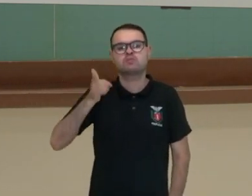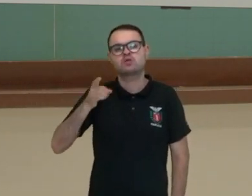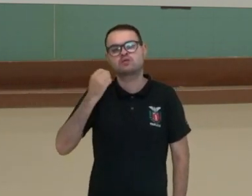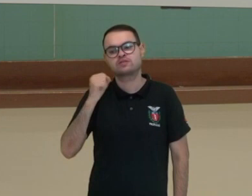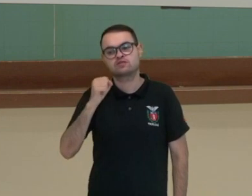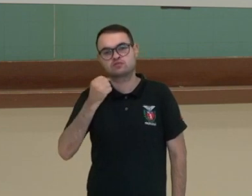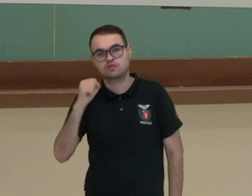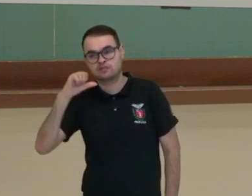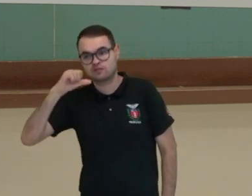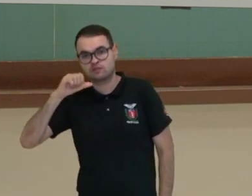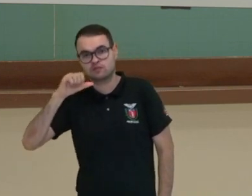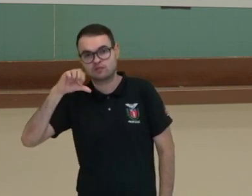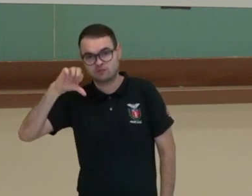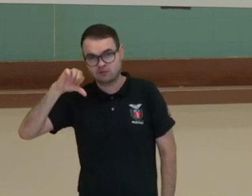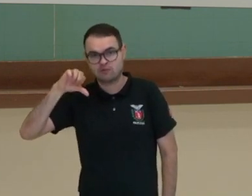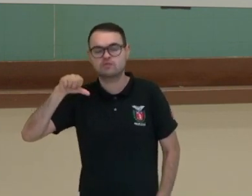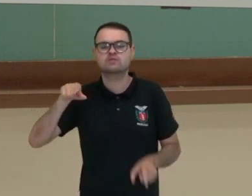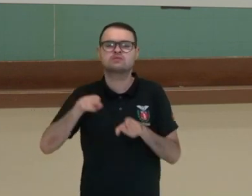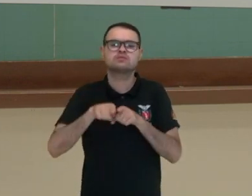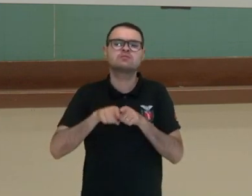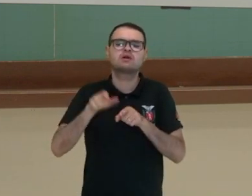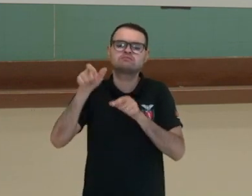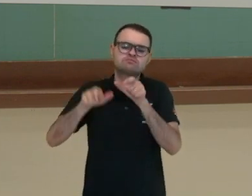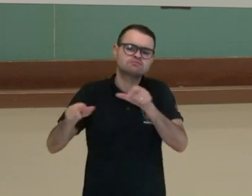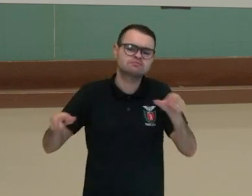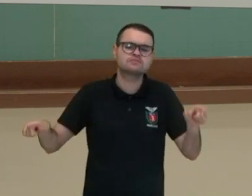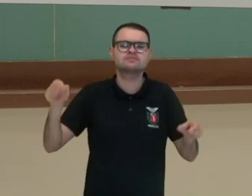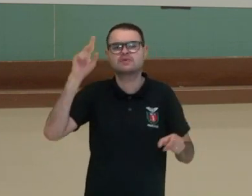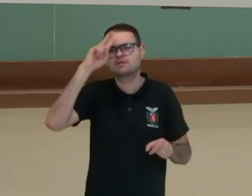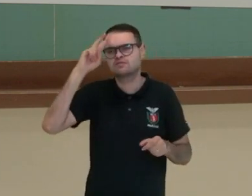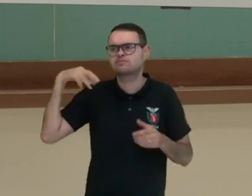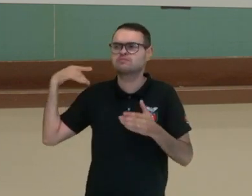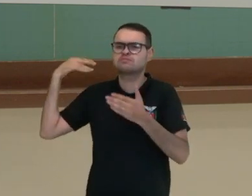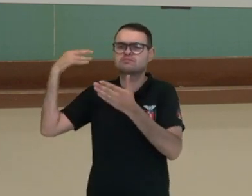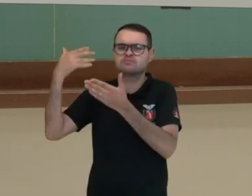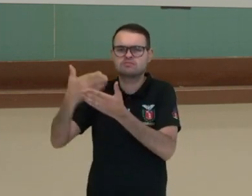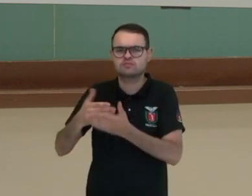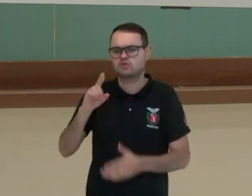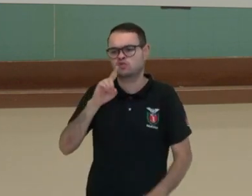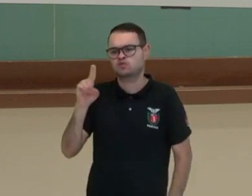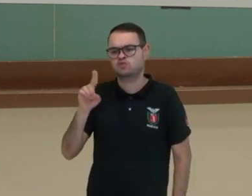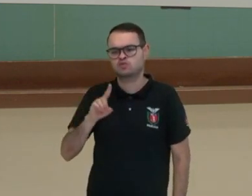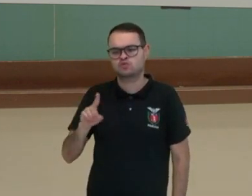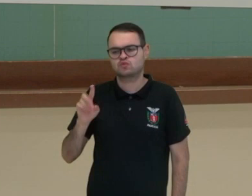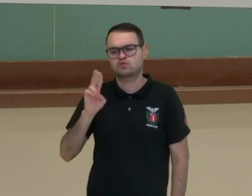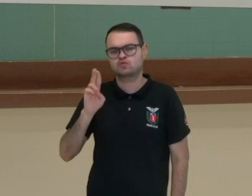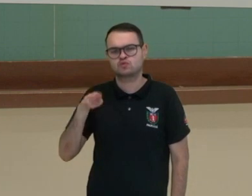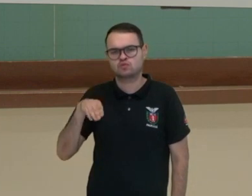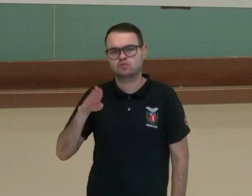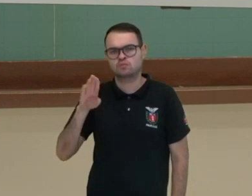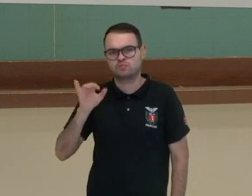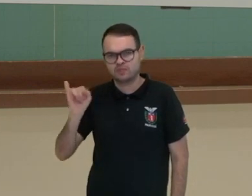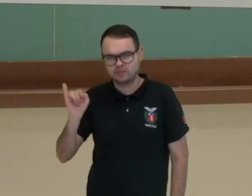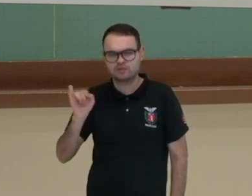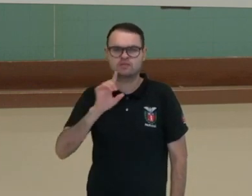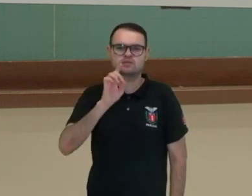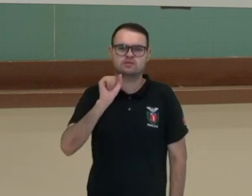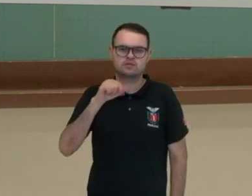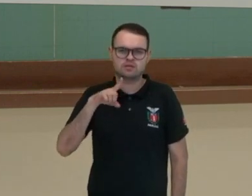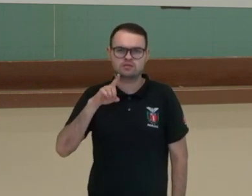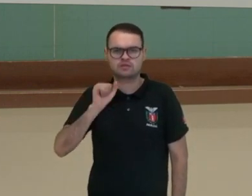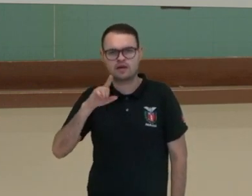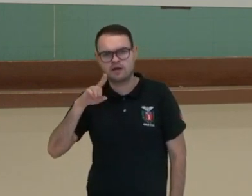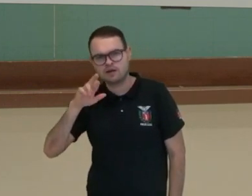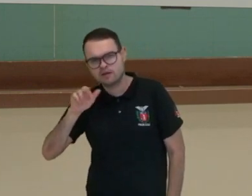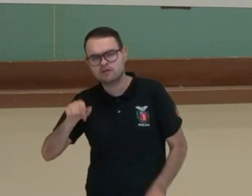1889 e personagens da nossa história, né? Zumbi dos Palmares, Dandara dos Palmares,